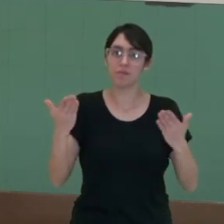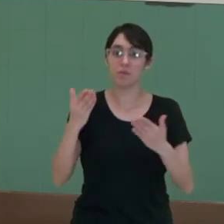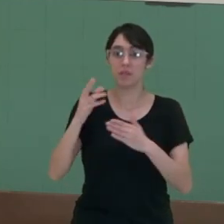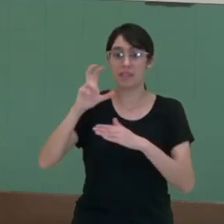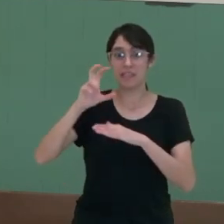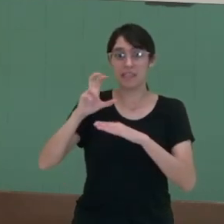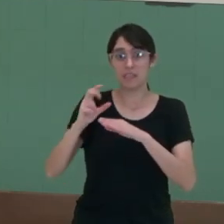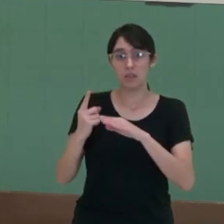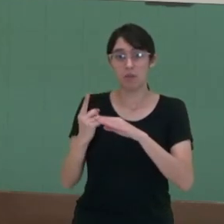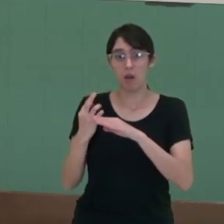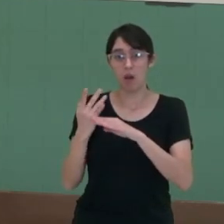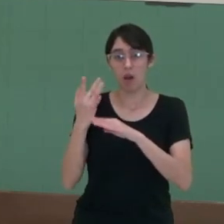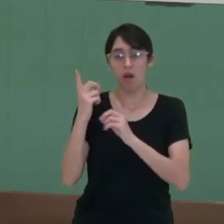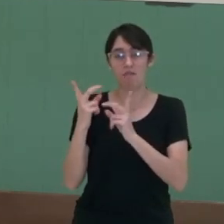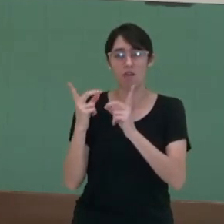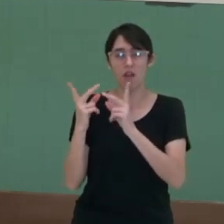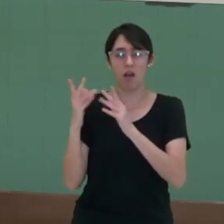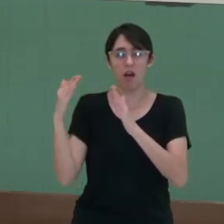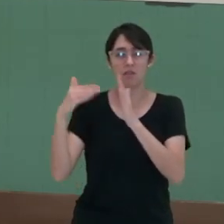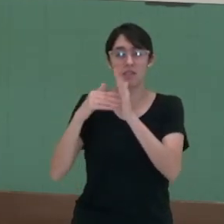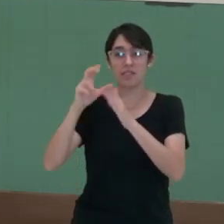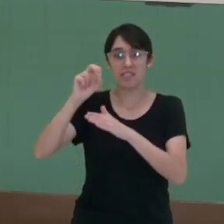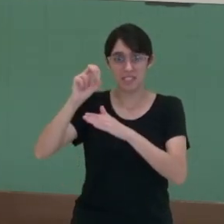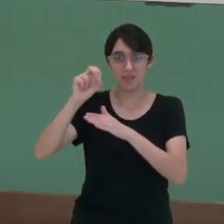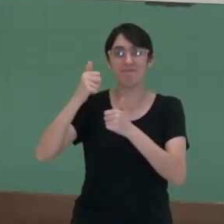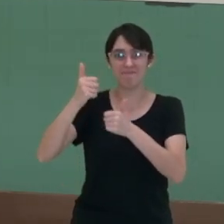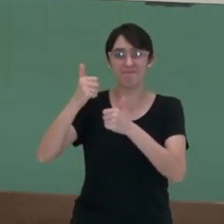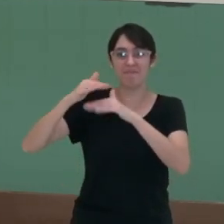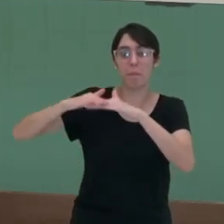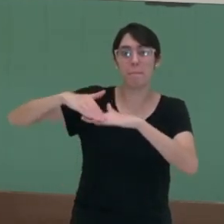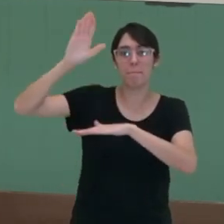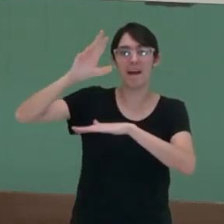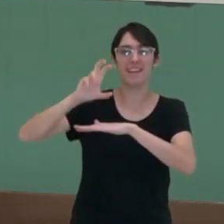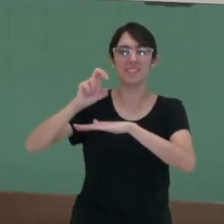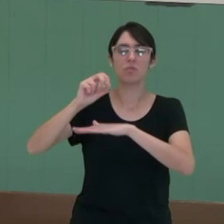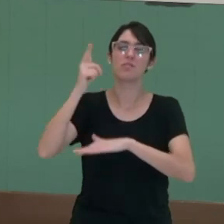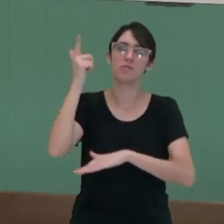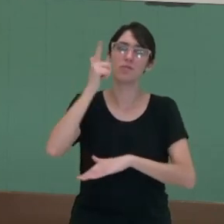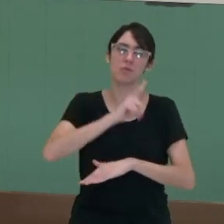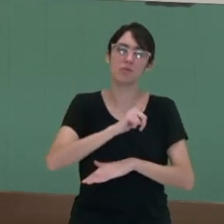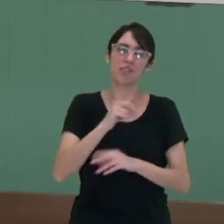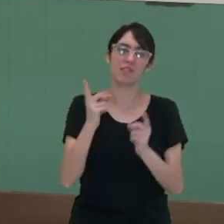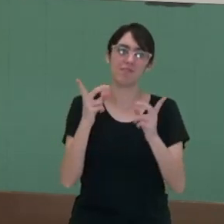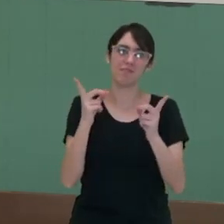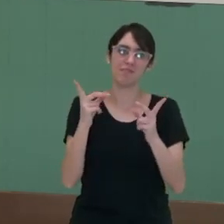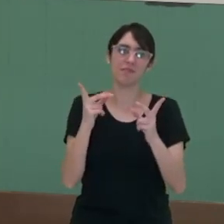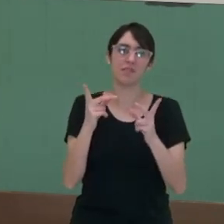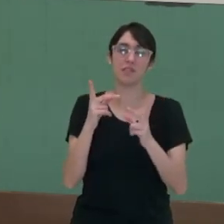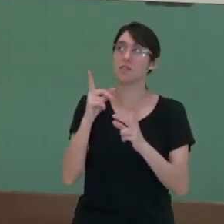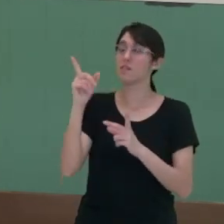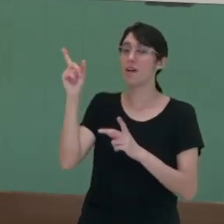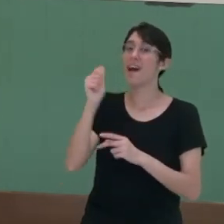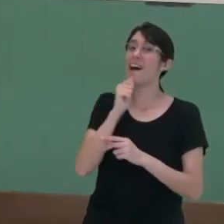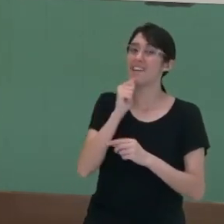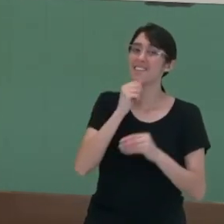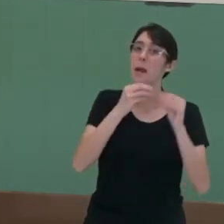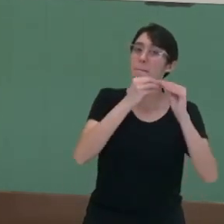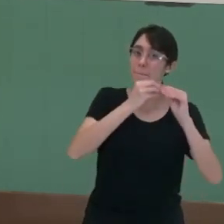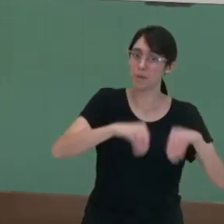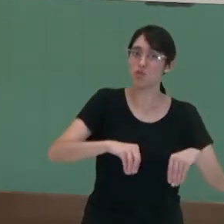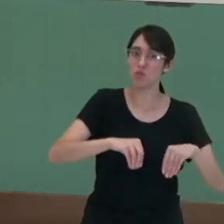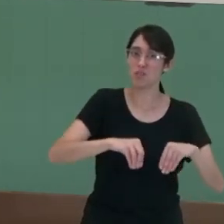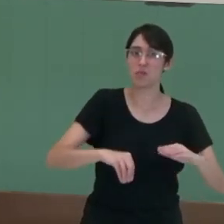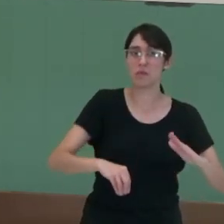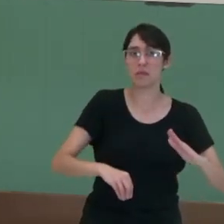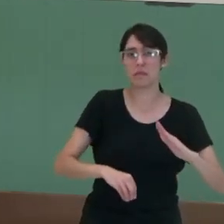a inflexão, ou seja, mudar ainda que ele não está recebendo lucro, ó, que ele está tendo prejuízo até esse ponto de equilíbrio.